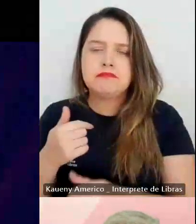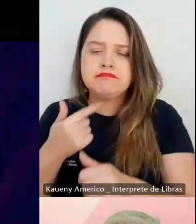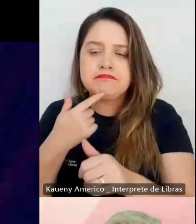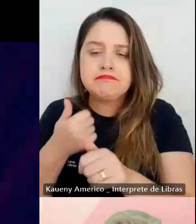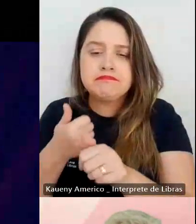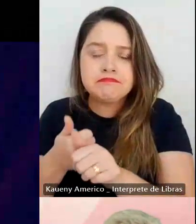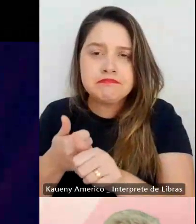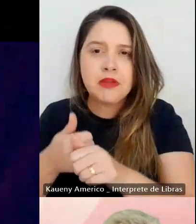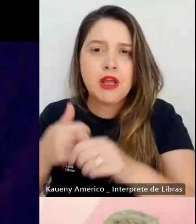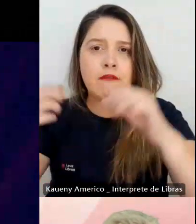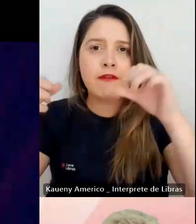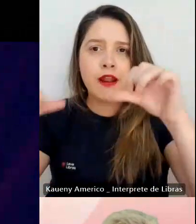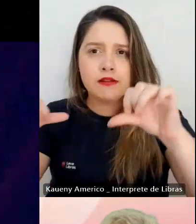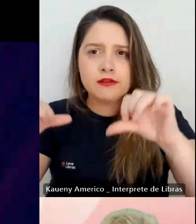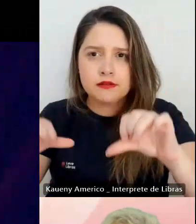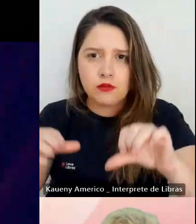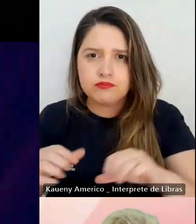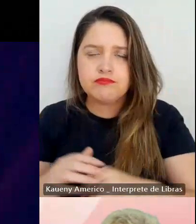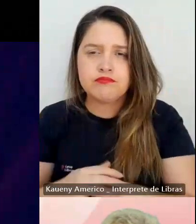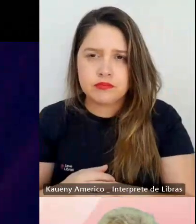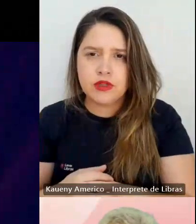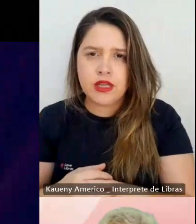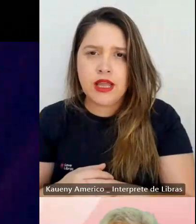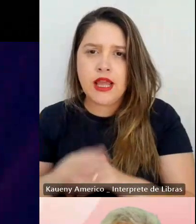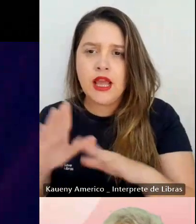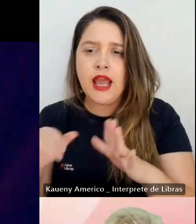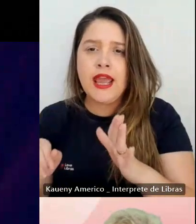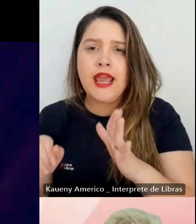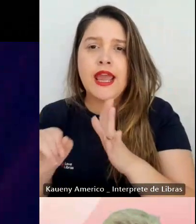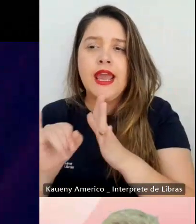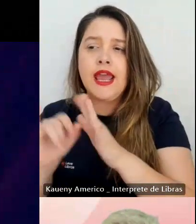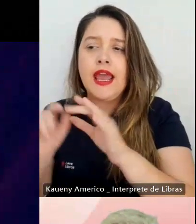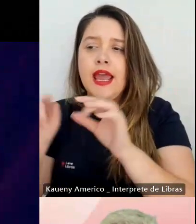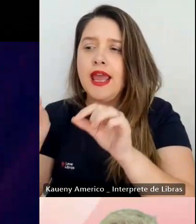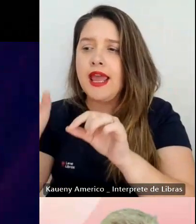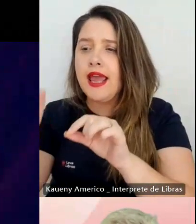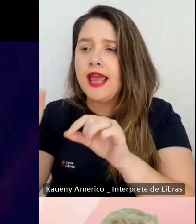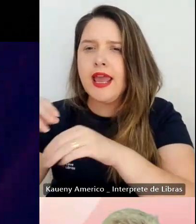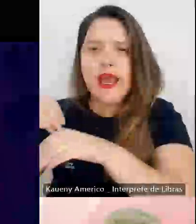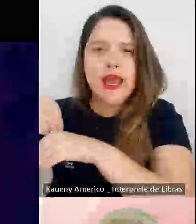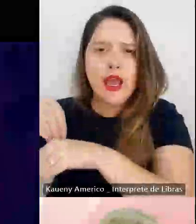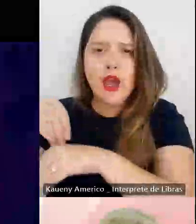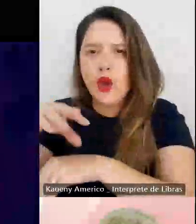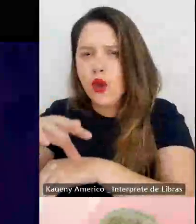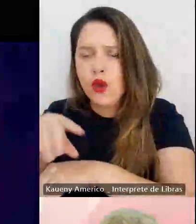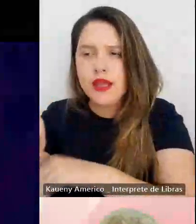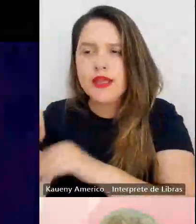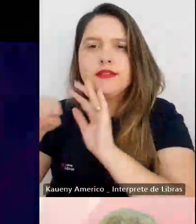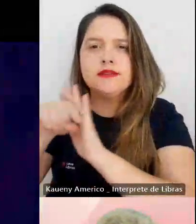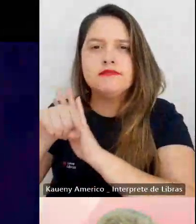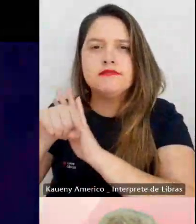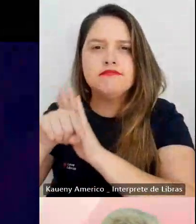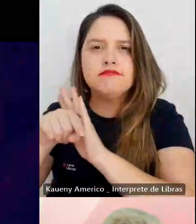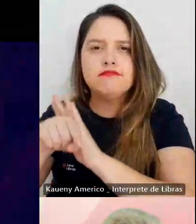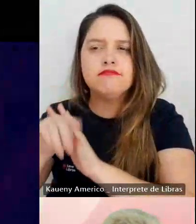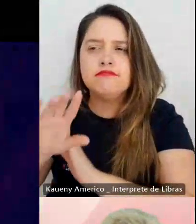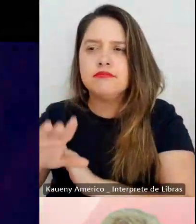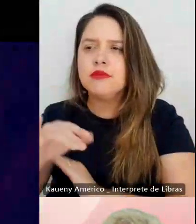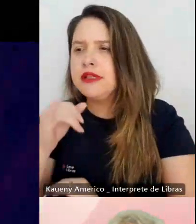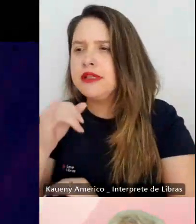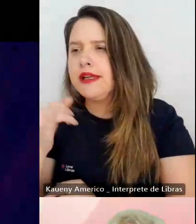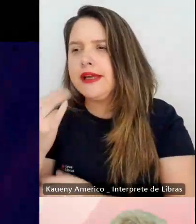avaliação, a indicação para quem é recomendado esse exame. Paciente com um histórico familiar